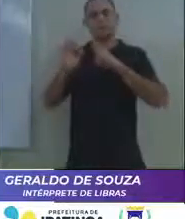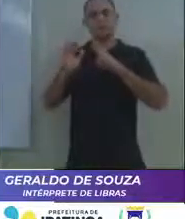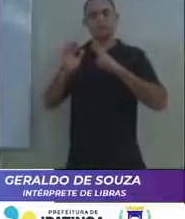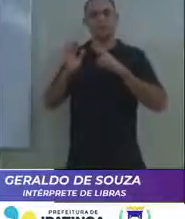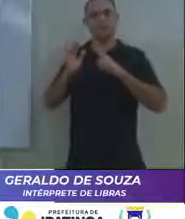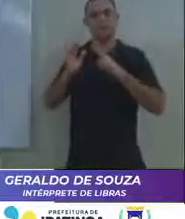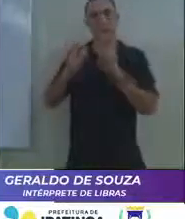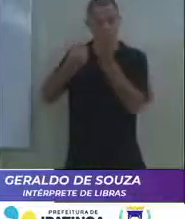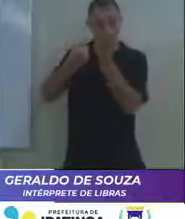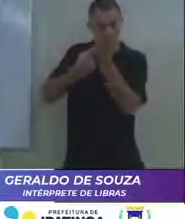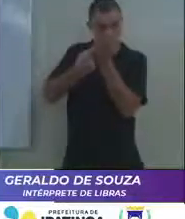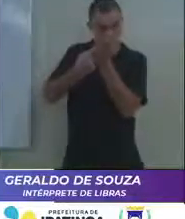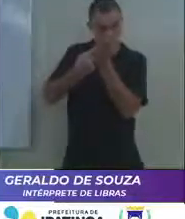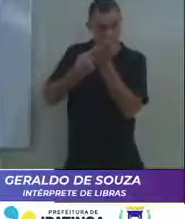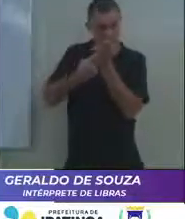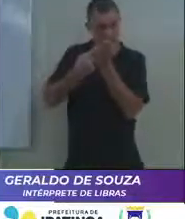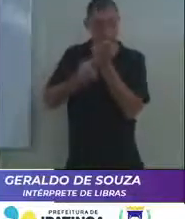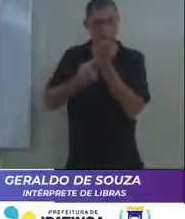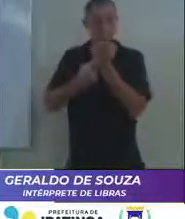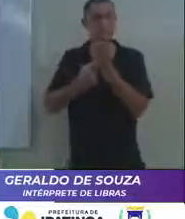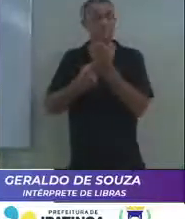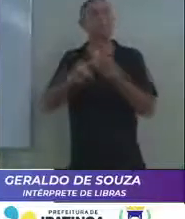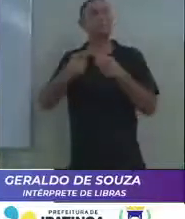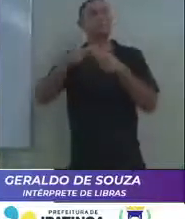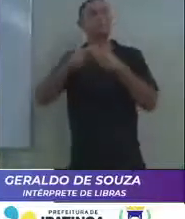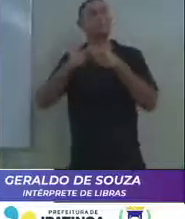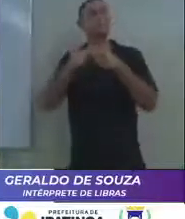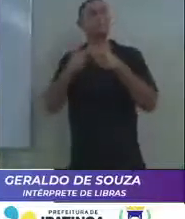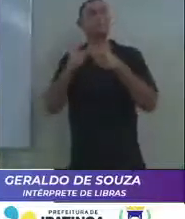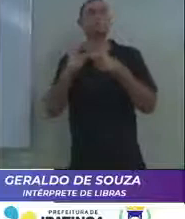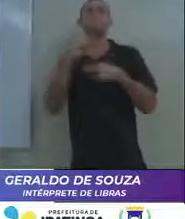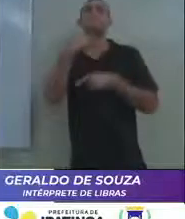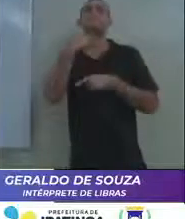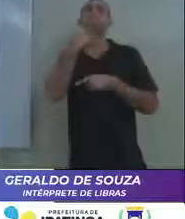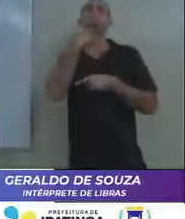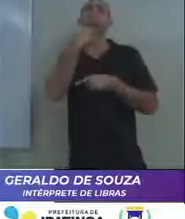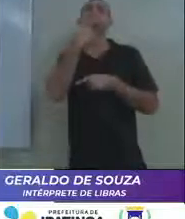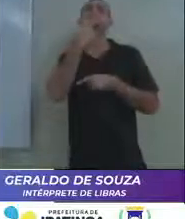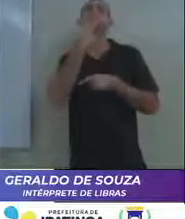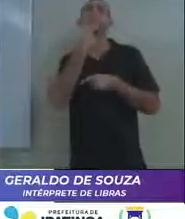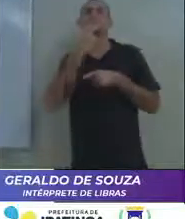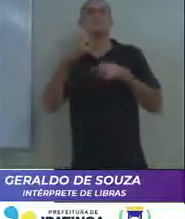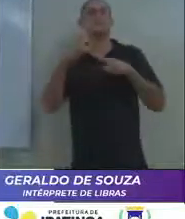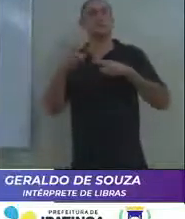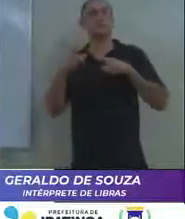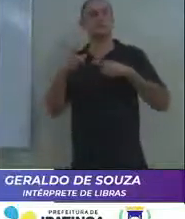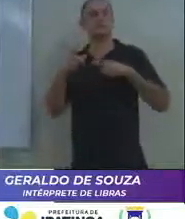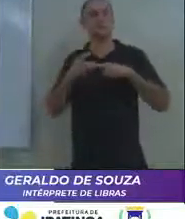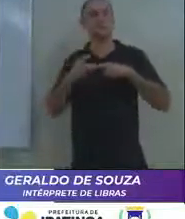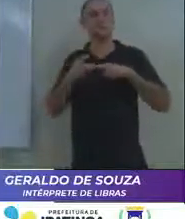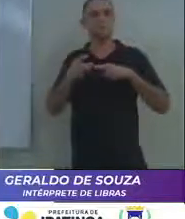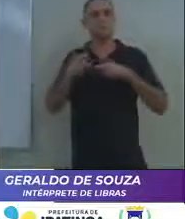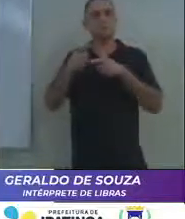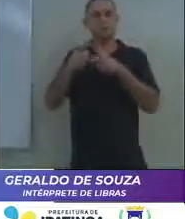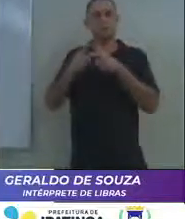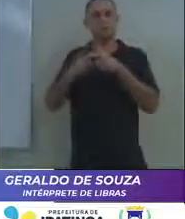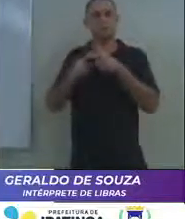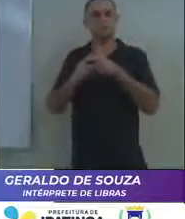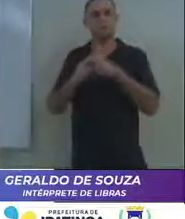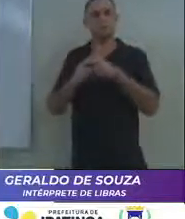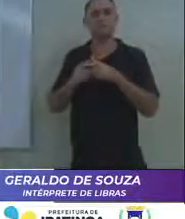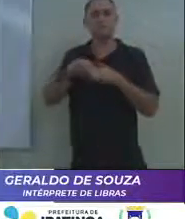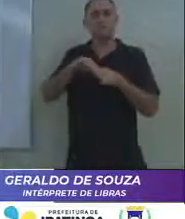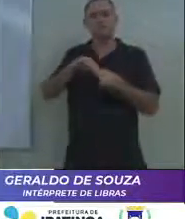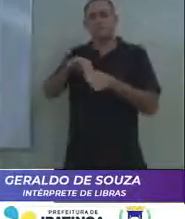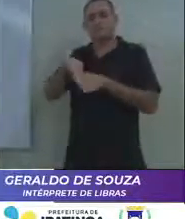sim, econômico quando eu tenho problema de voz. E a gente gera um problema também de gestão, porque eu tenho muitos afastamentos,